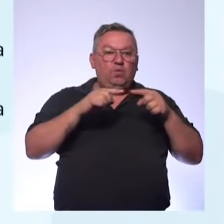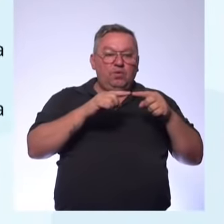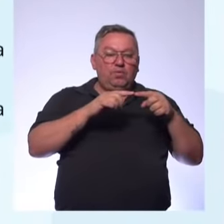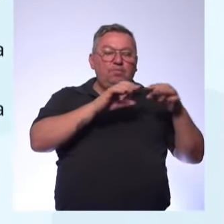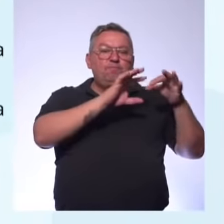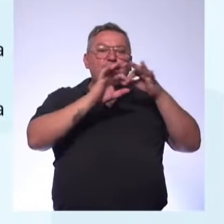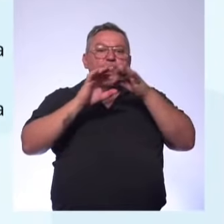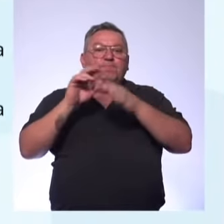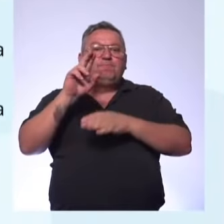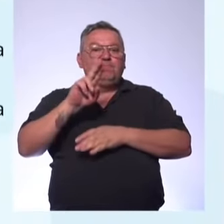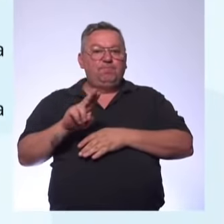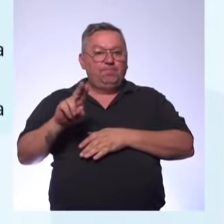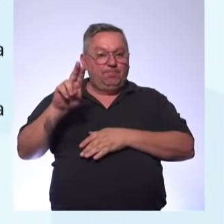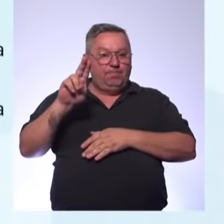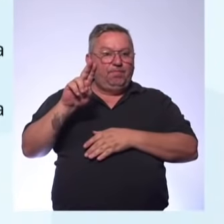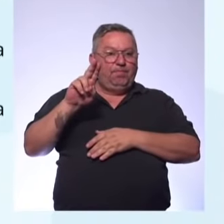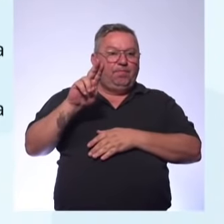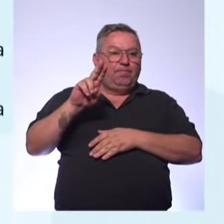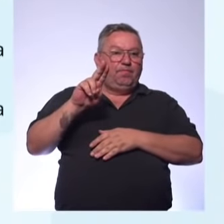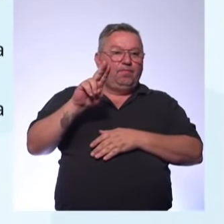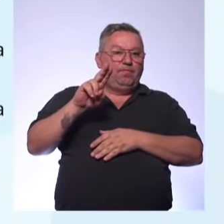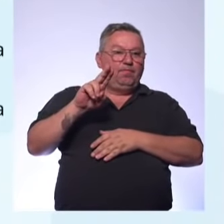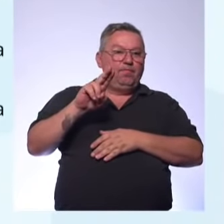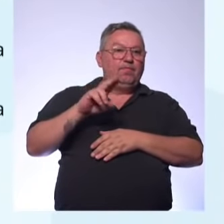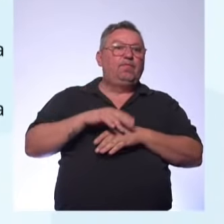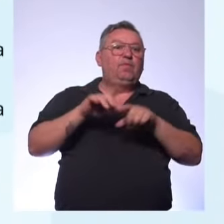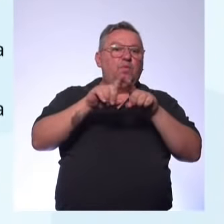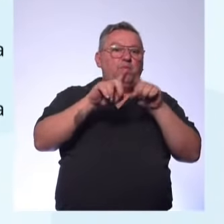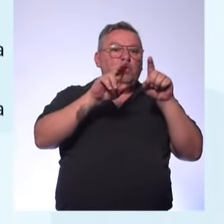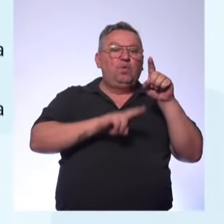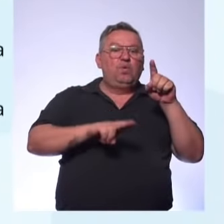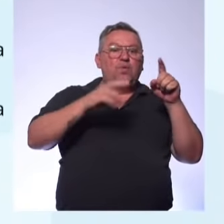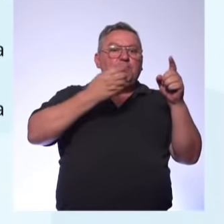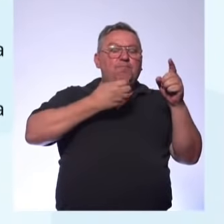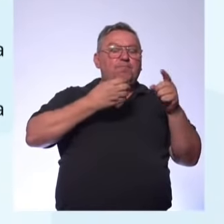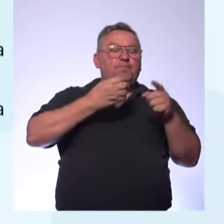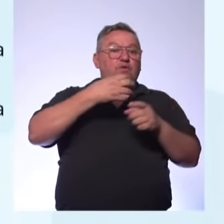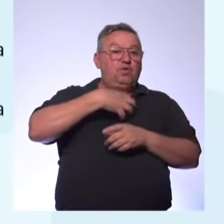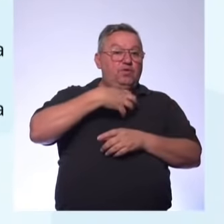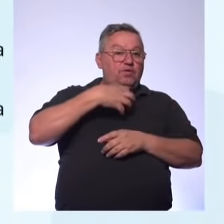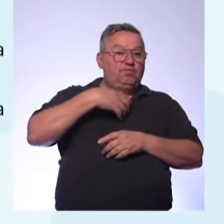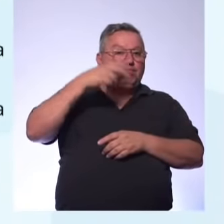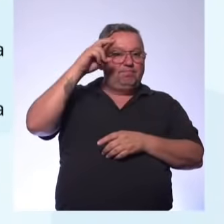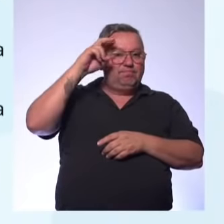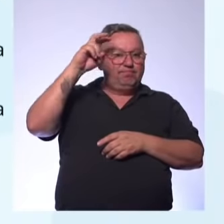com o contexto de uso. Number 20. Empregar de forma